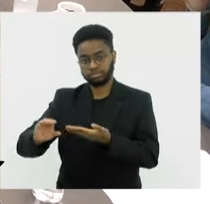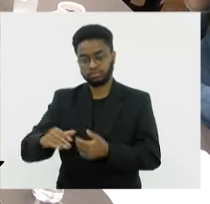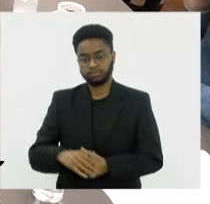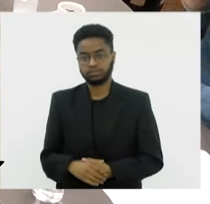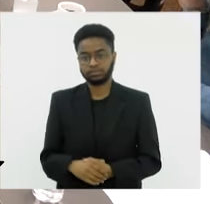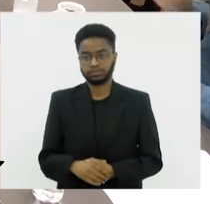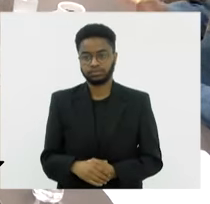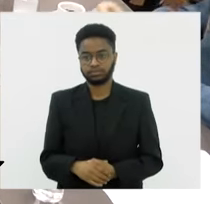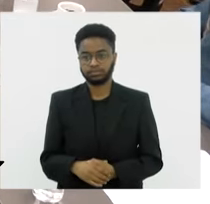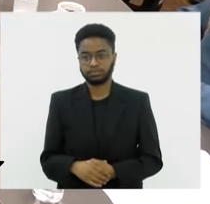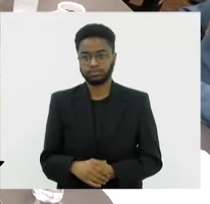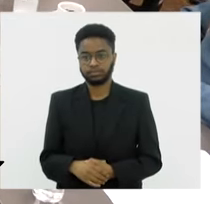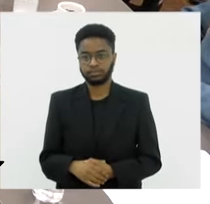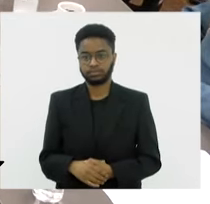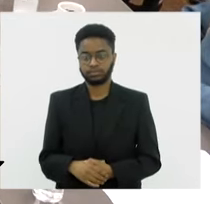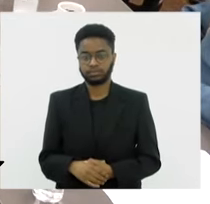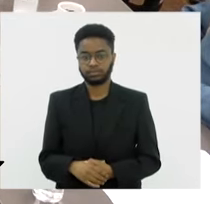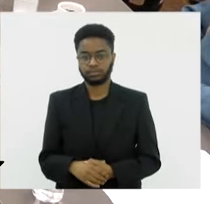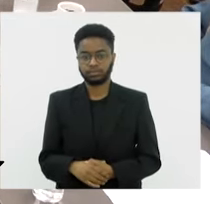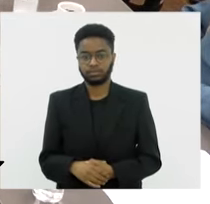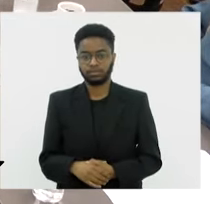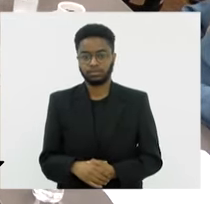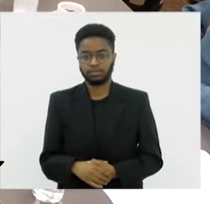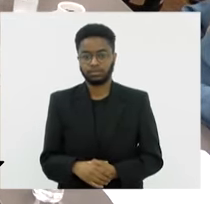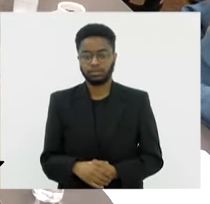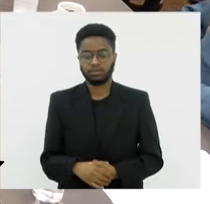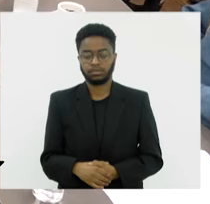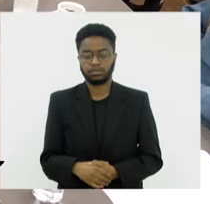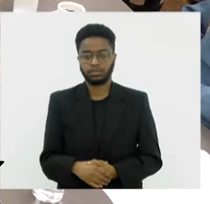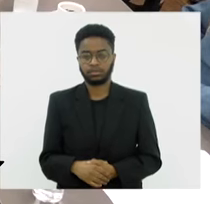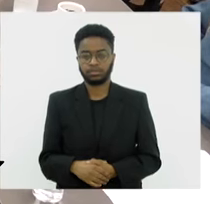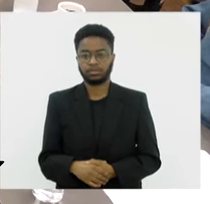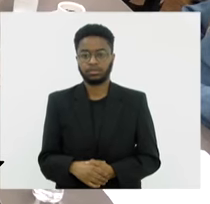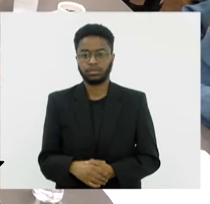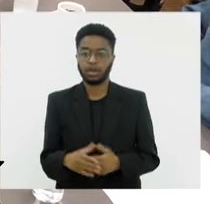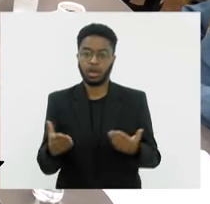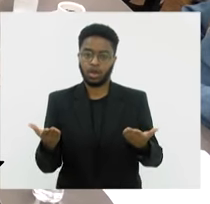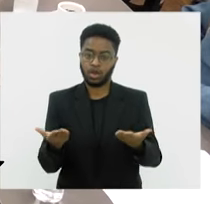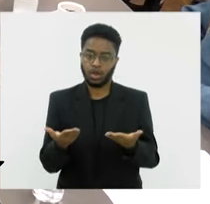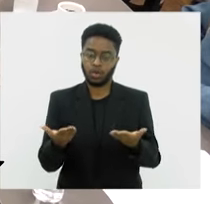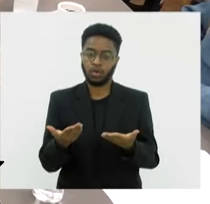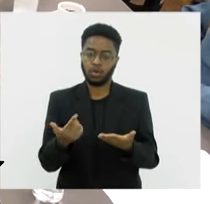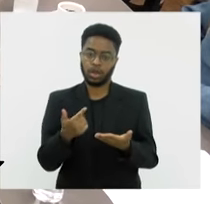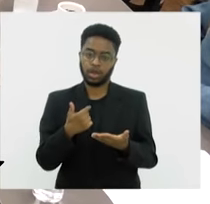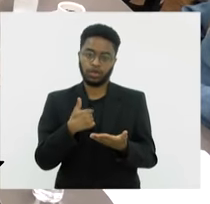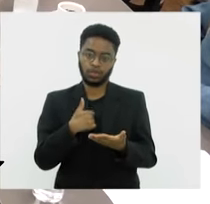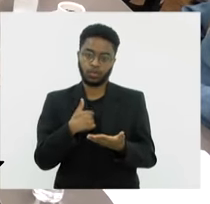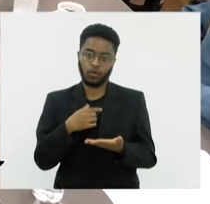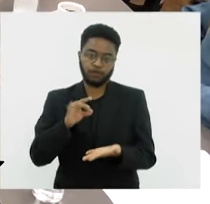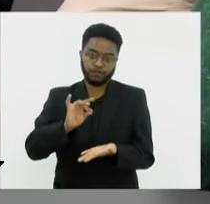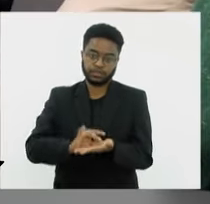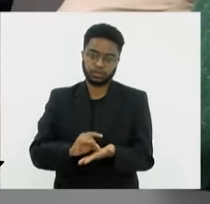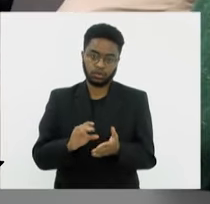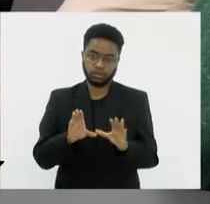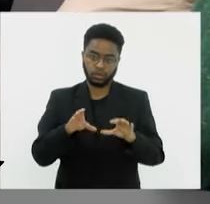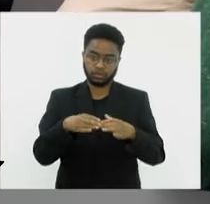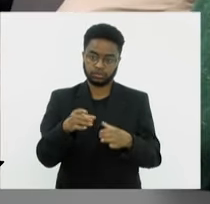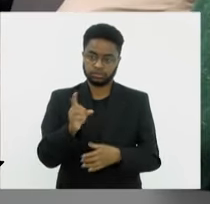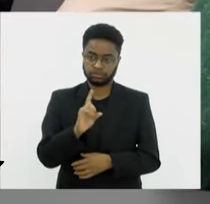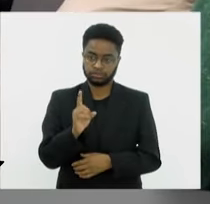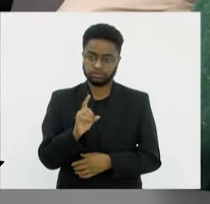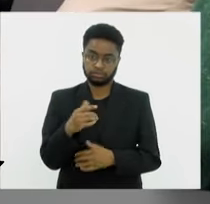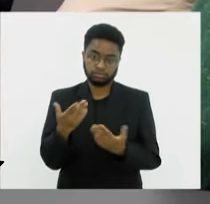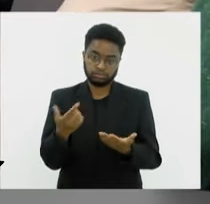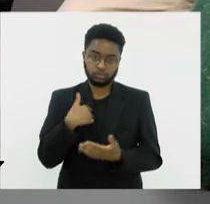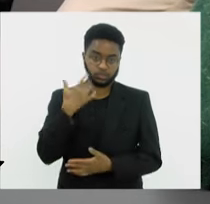O projeto ainda em discussão. Presidente, eu nesse momento não estou exercendo aqui a titularidade da comissão. Não sei se